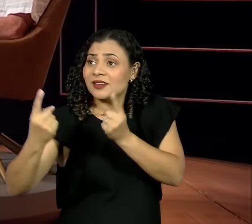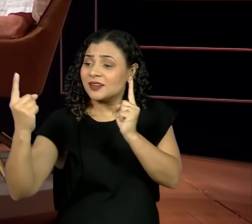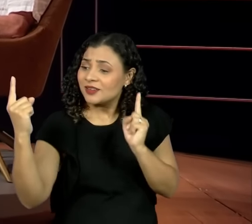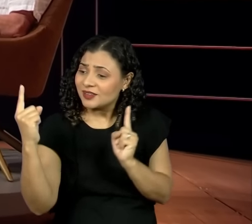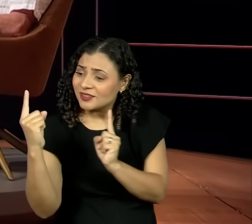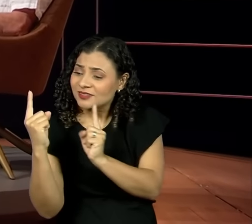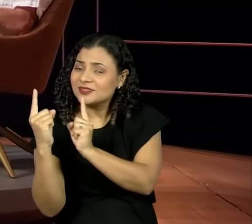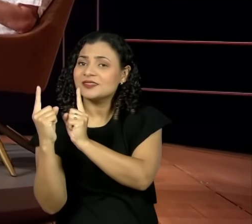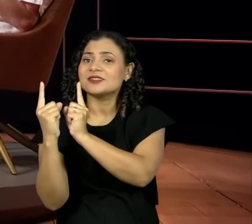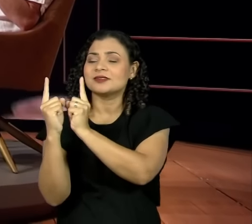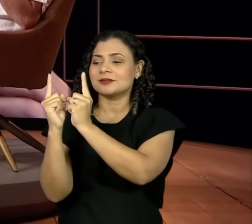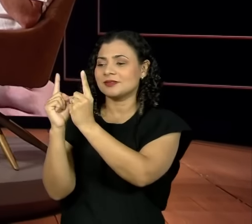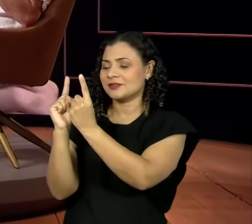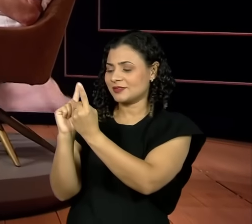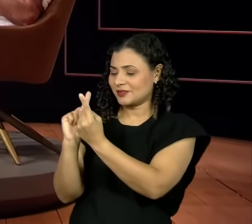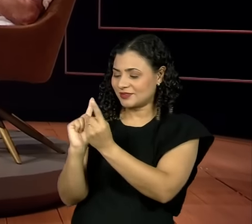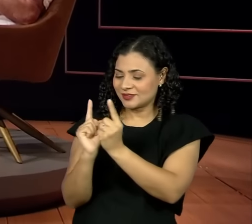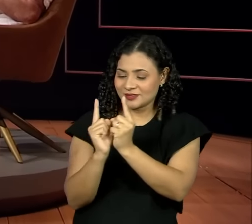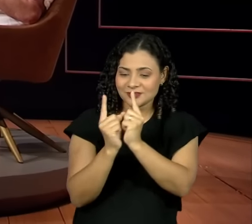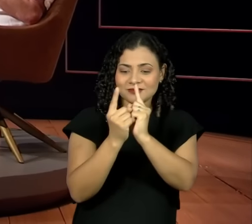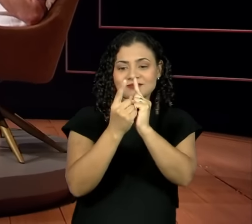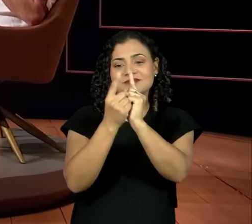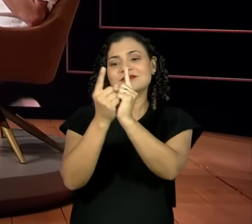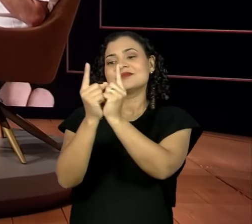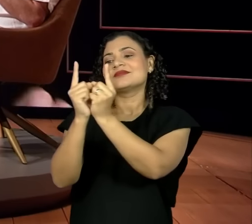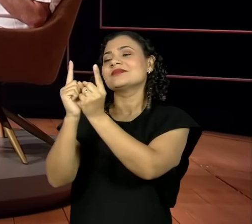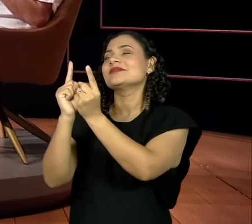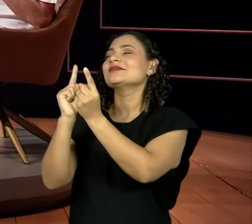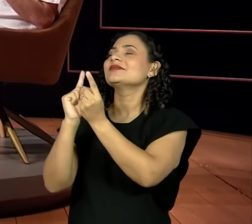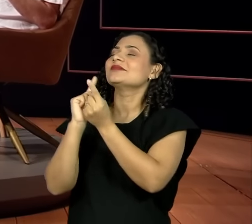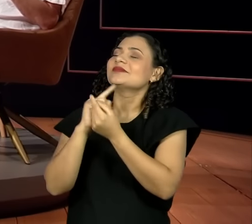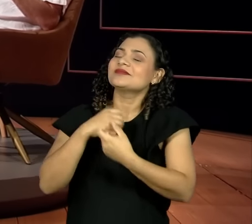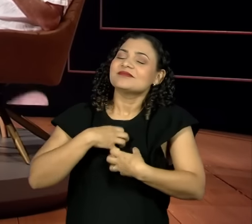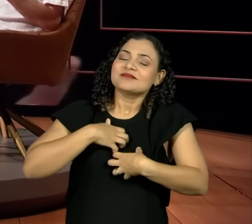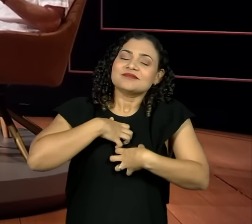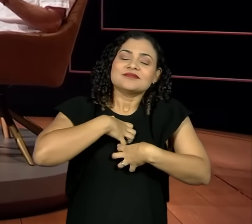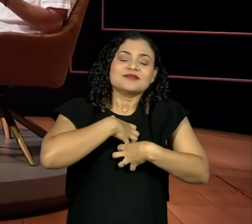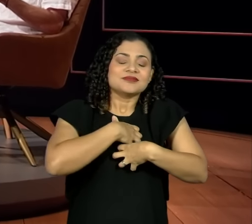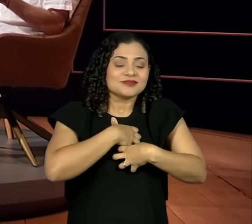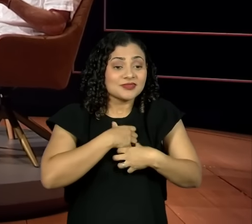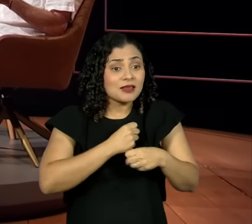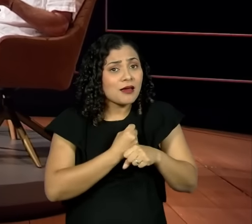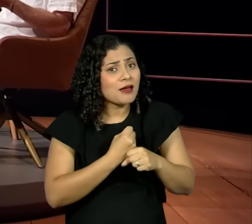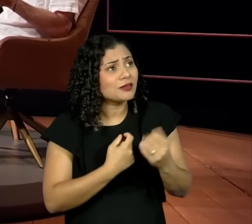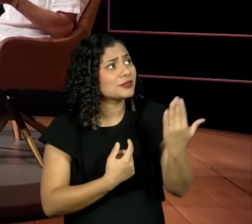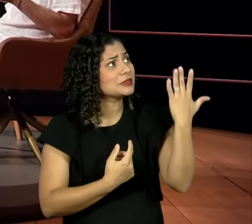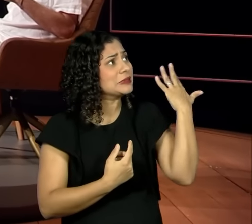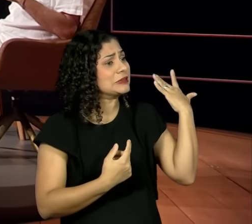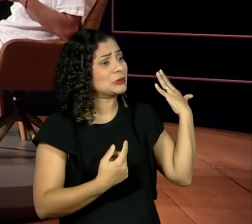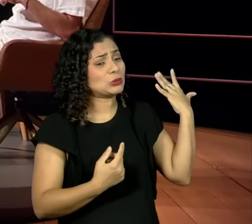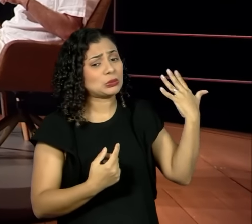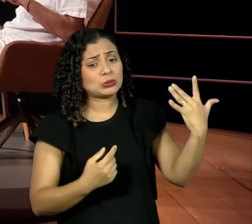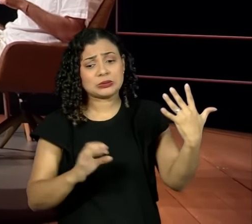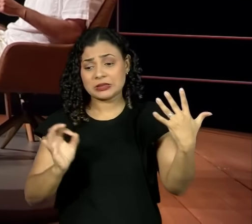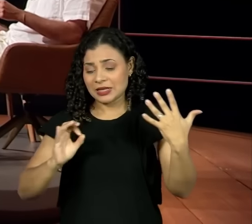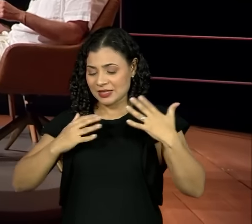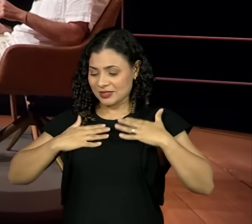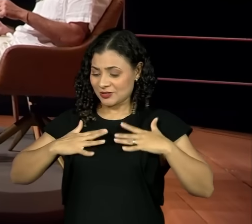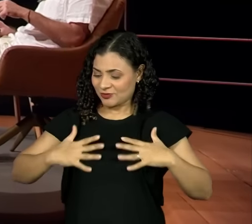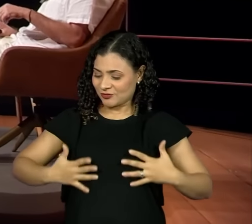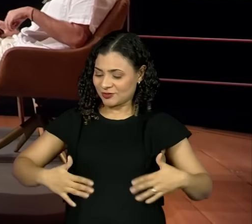rodar então ela se fez bonita como há muito tempo não queria ousar com seu vestido